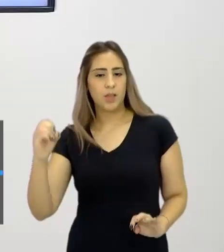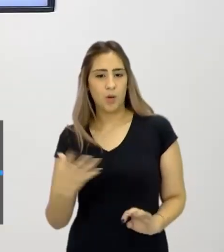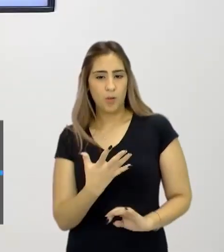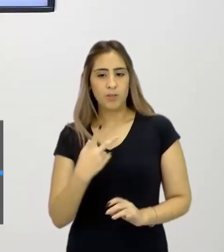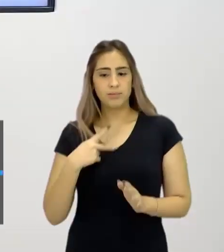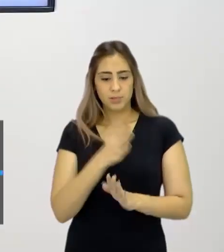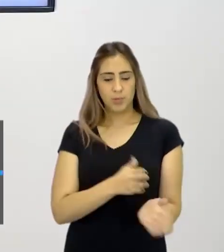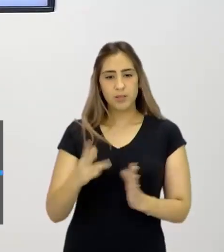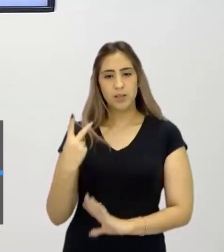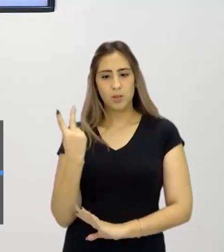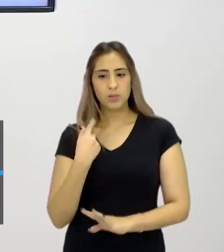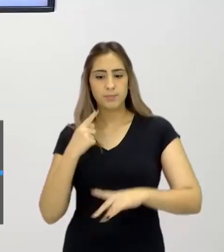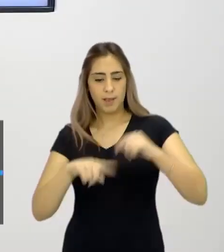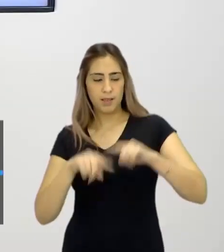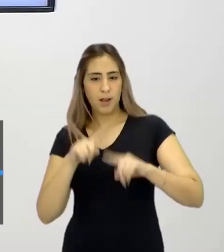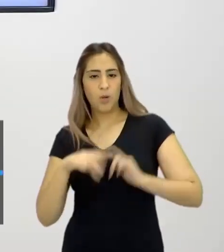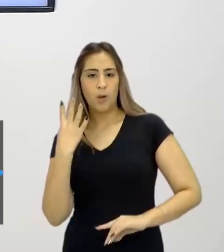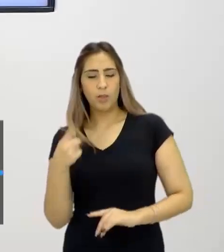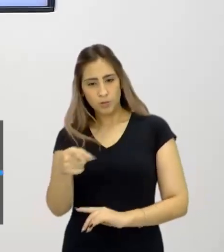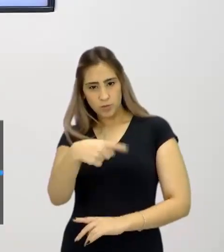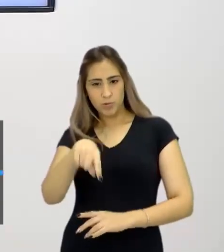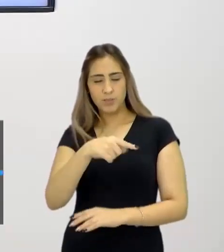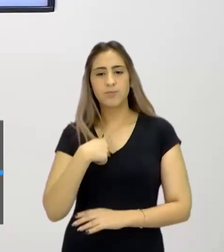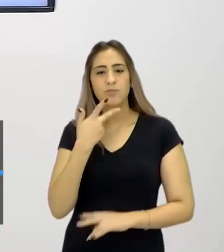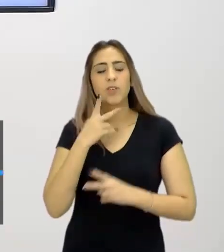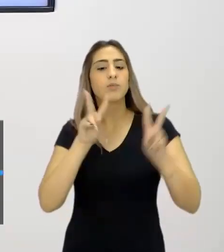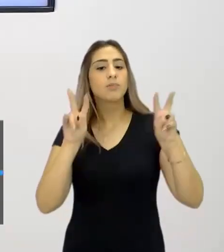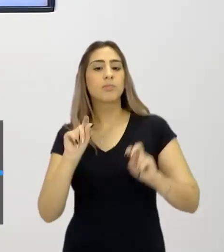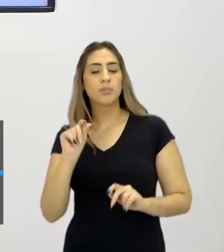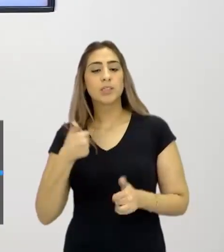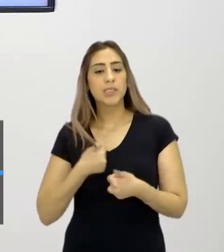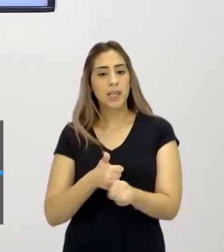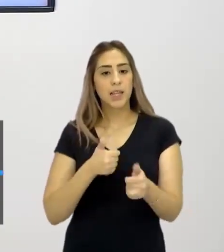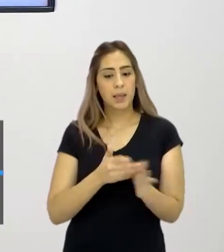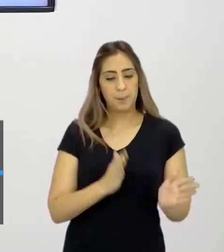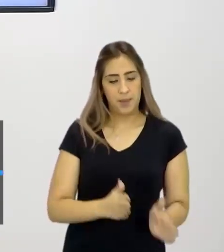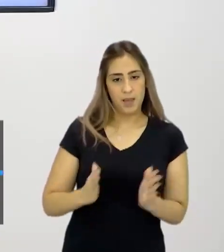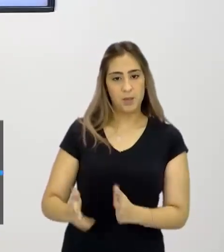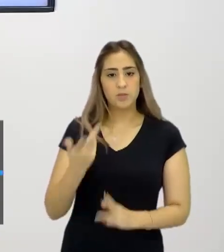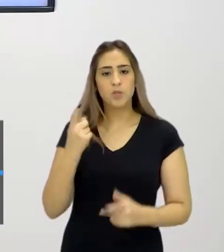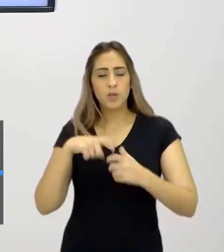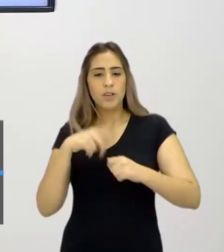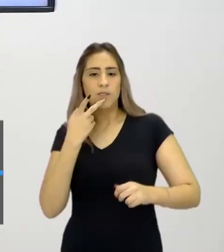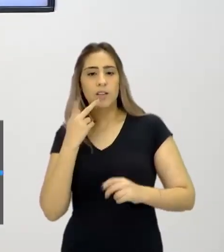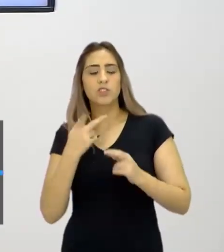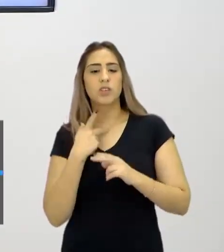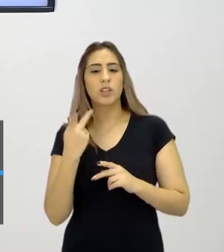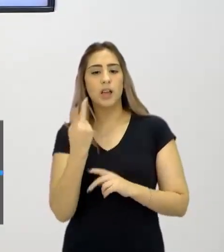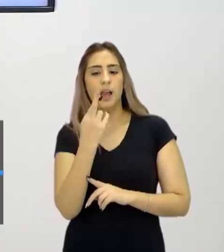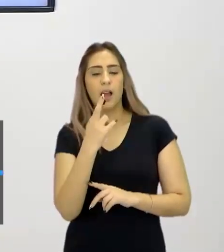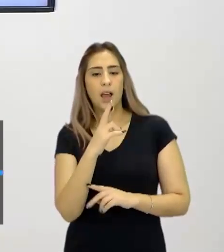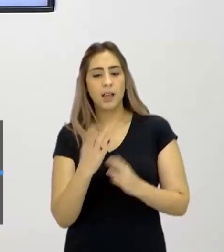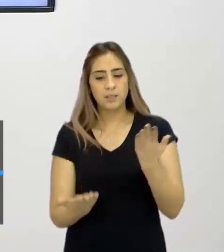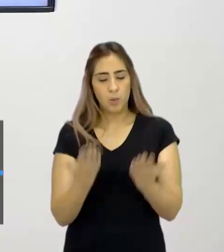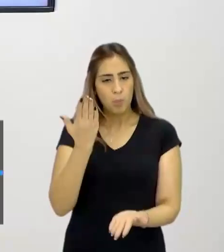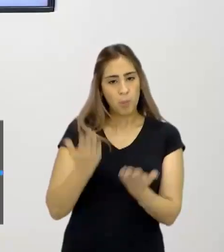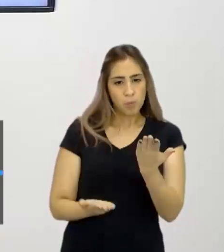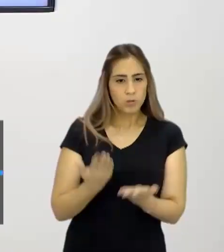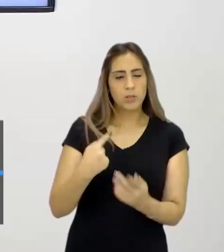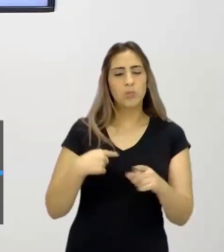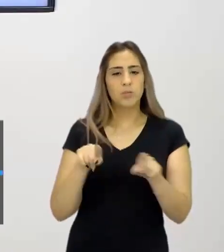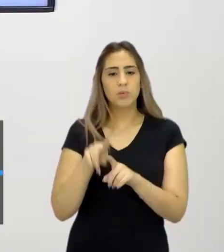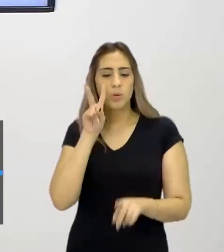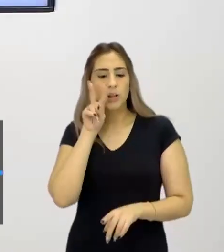sequência 2 do material 4 de vocês. Vamos falar um pouquinho sobre segmentos, voltar a falar sobre razão e proporção, só que agora com um olhar